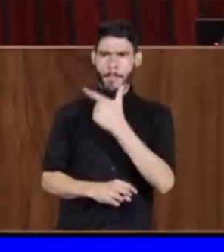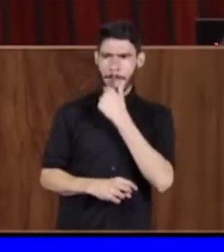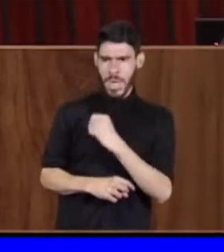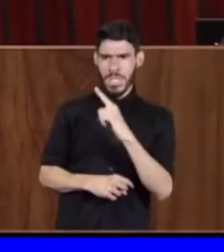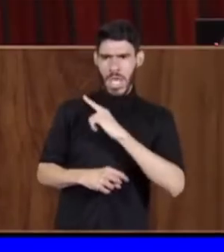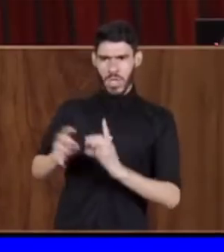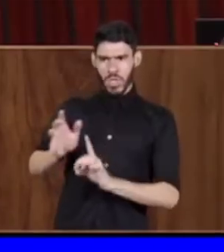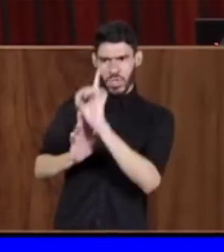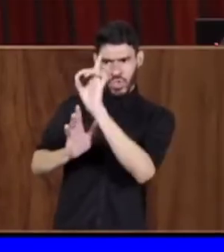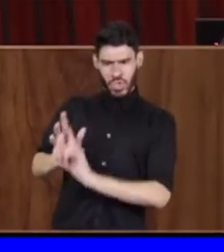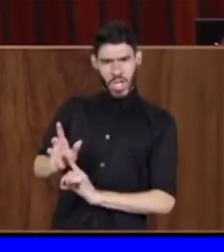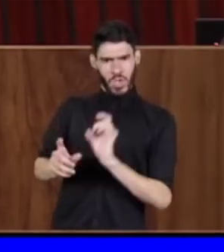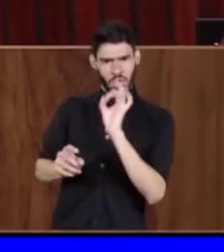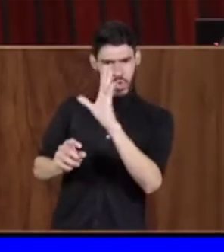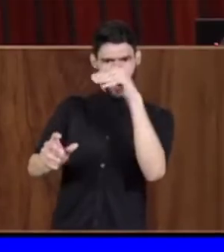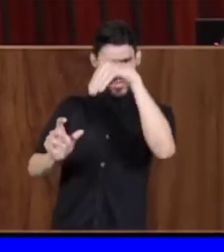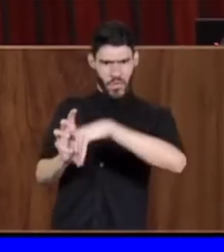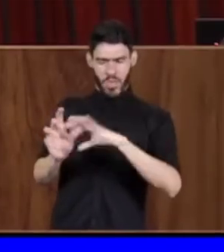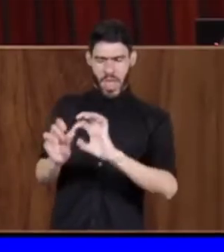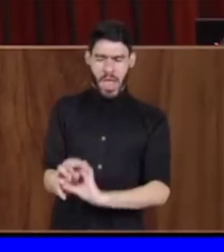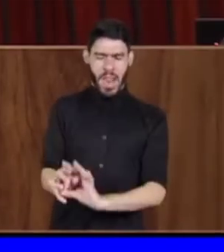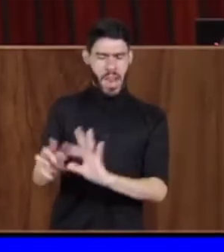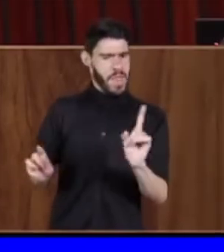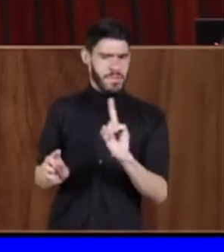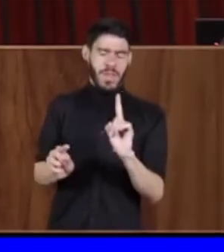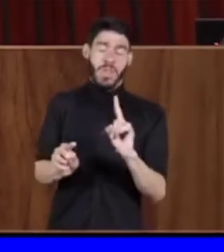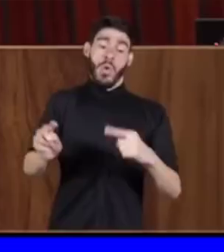apenas a votar livremente, mas a participar de um